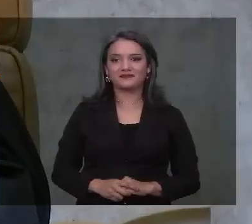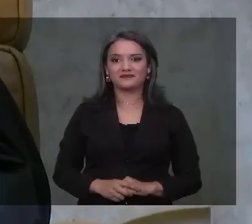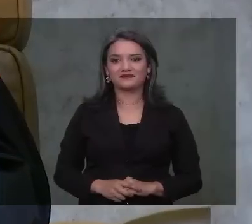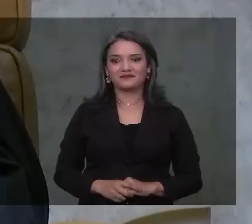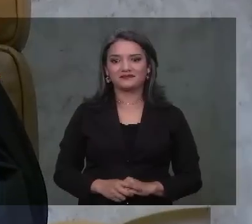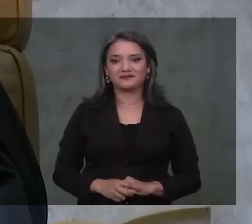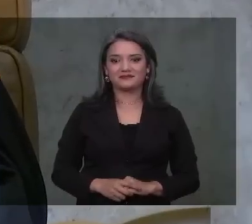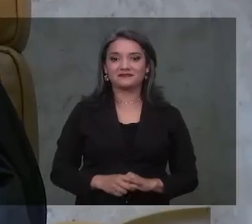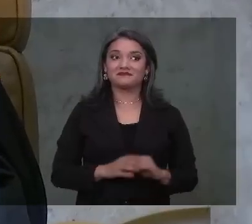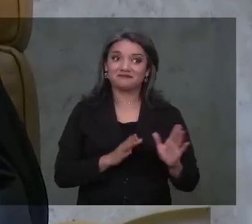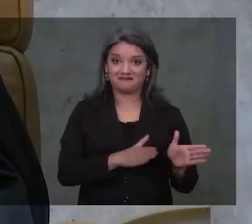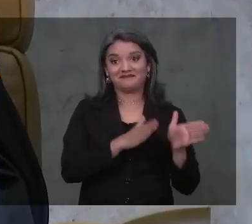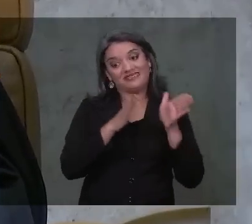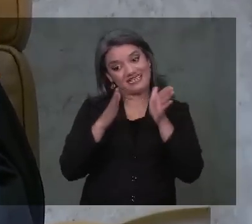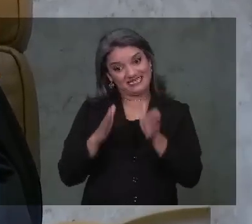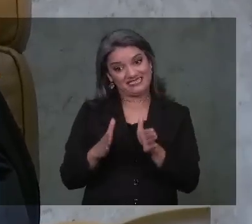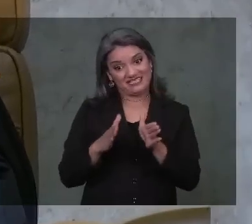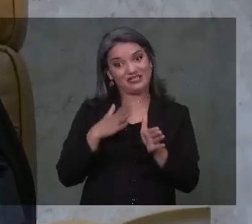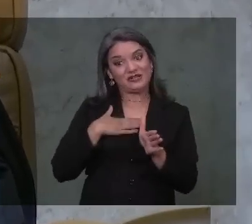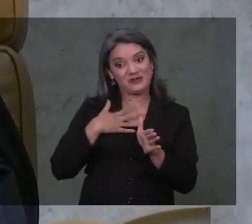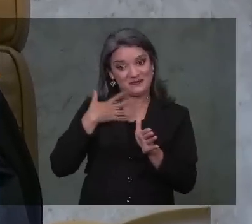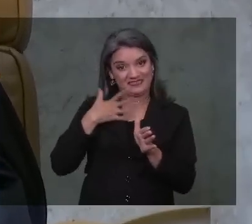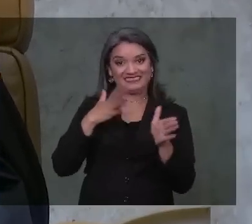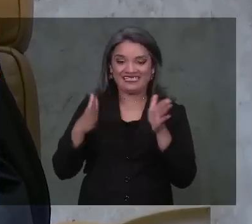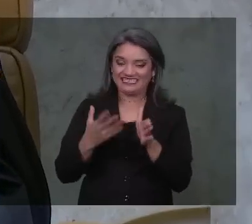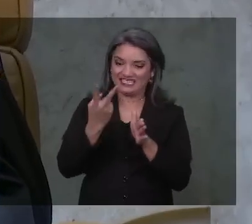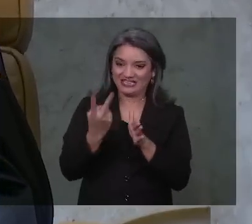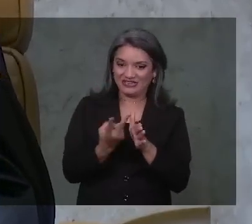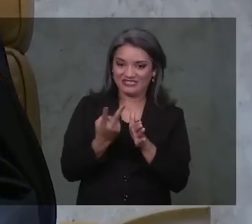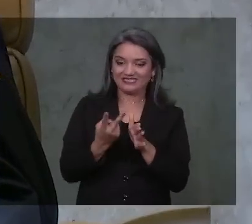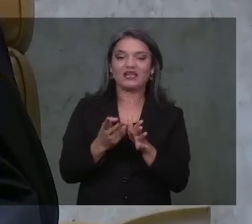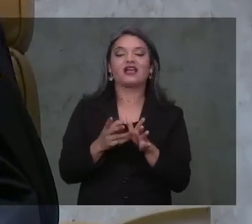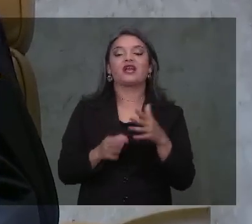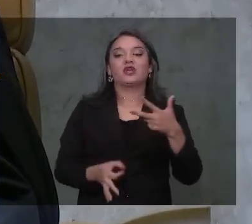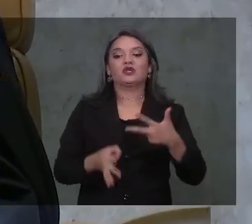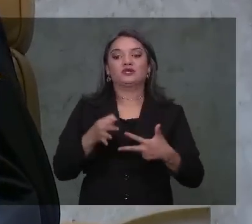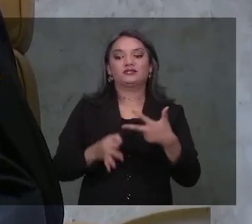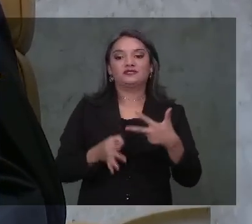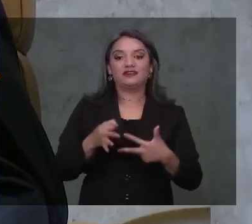Parte 2. O Poder Judiciário.